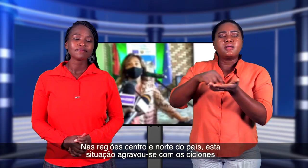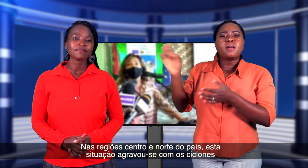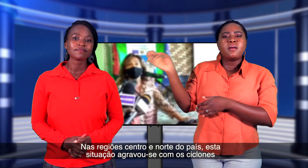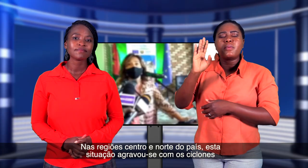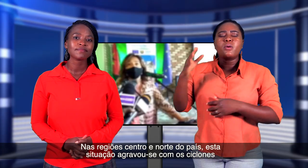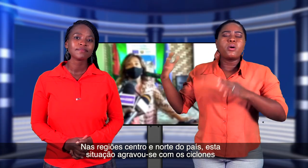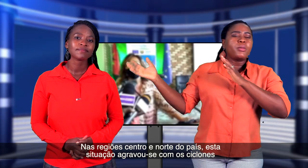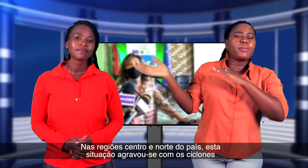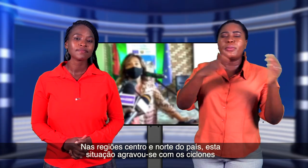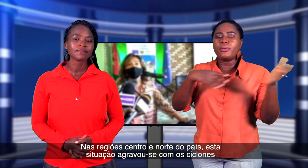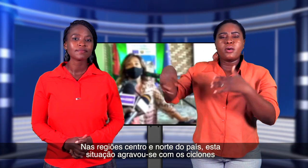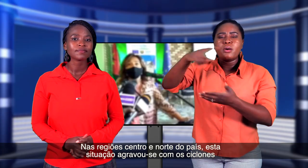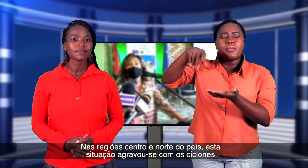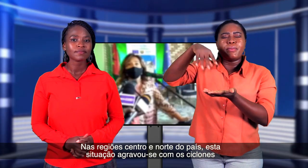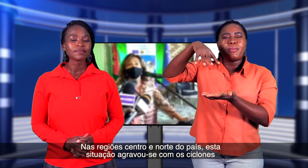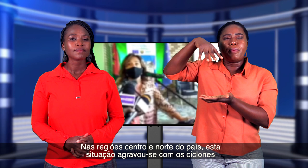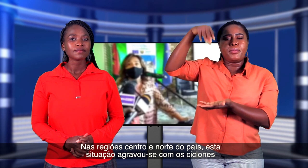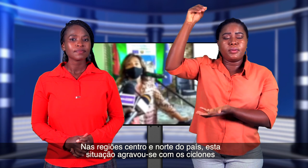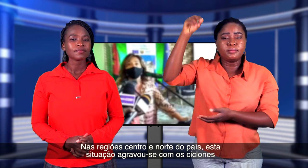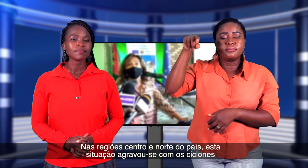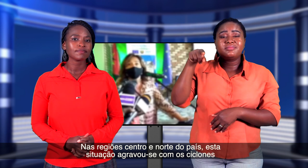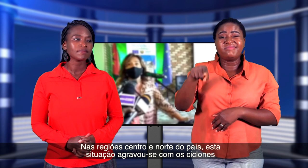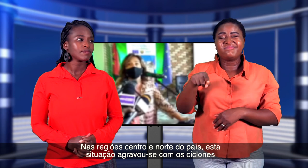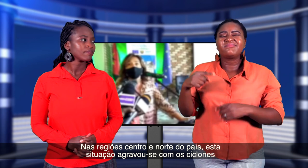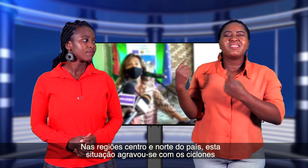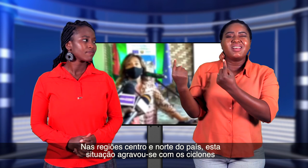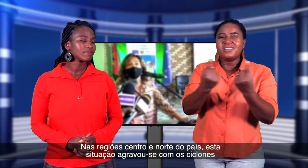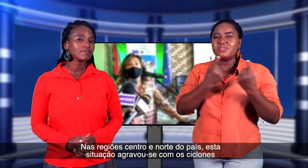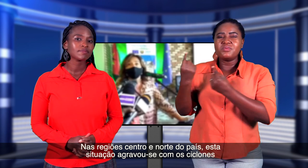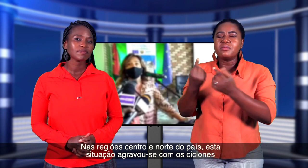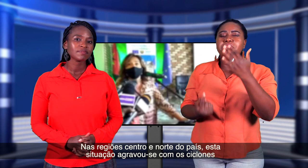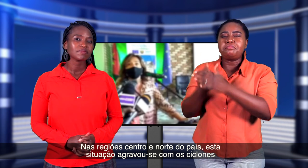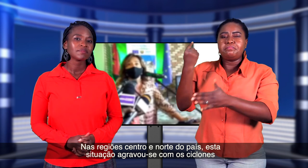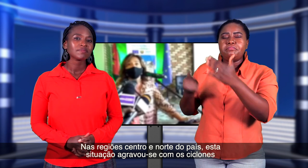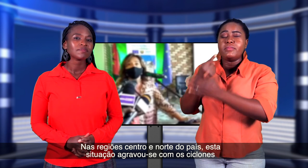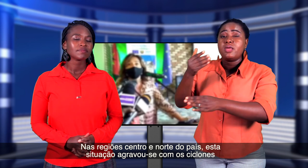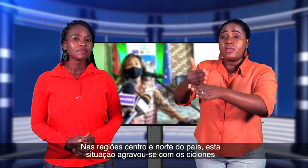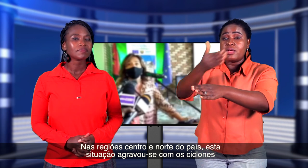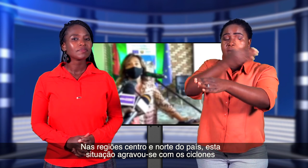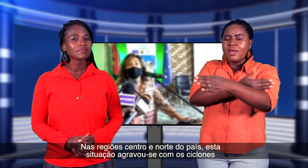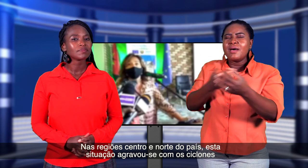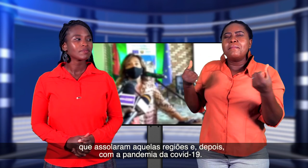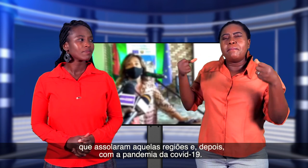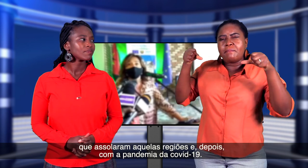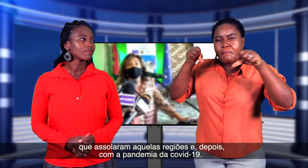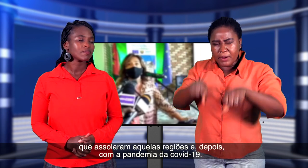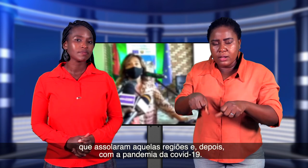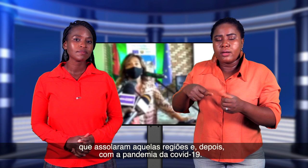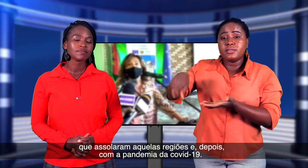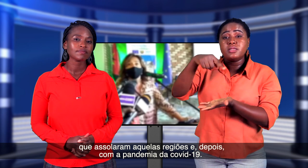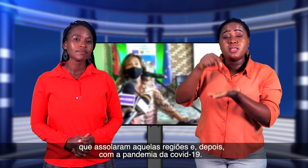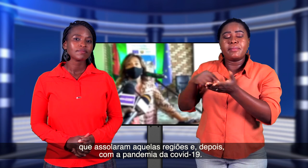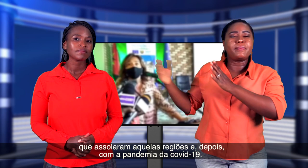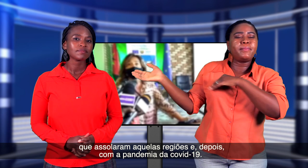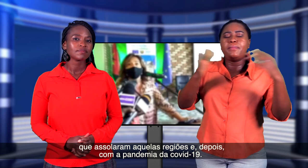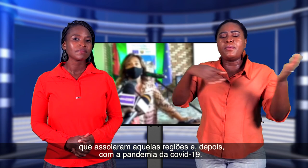regiões centro e norte do país, esta situação agravou-se com os ciclones que assolaram